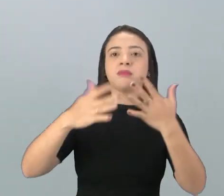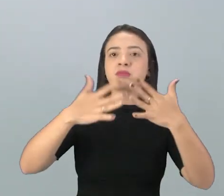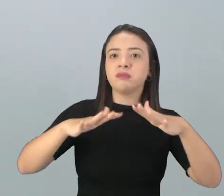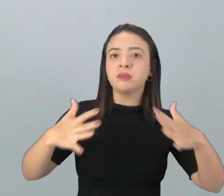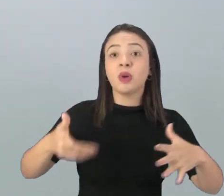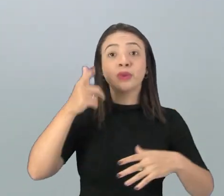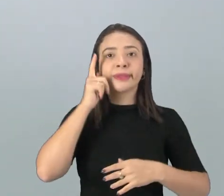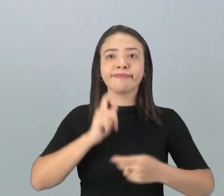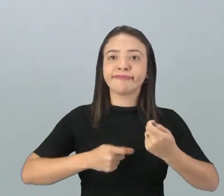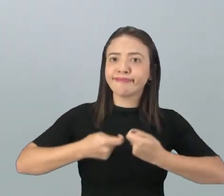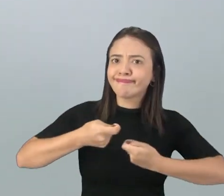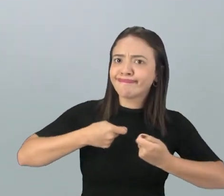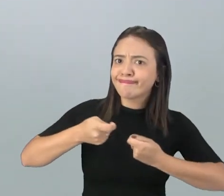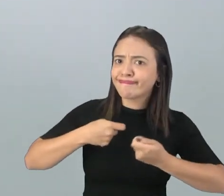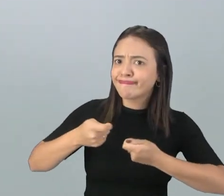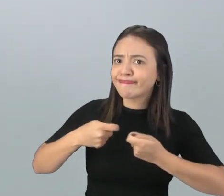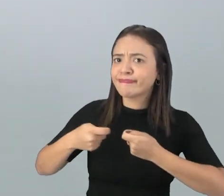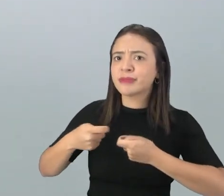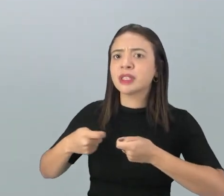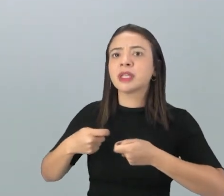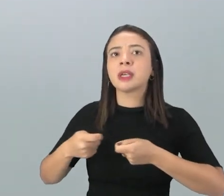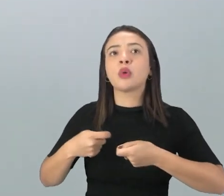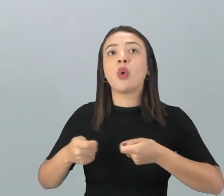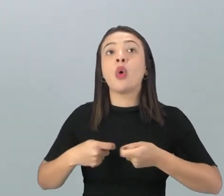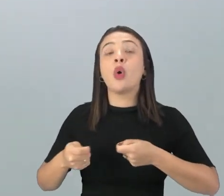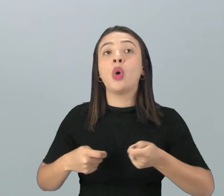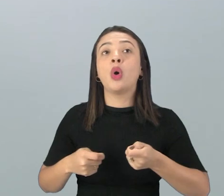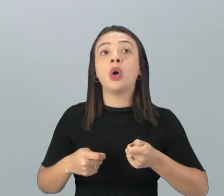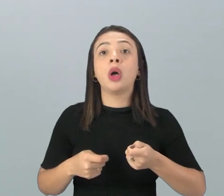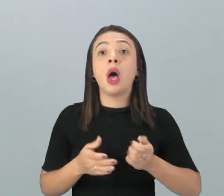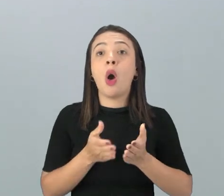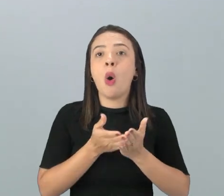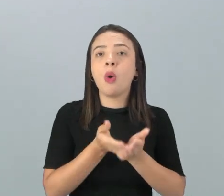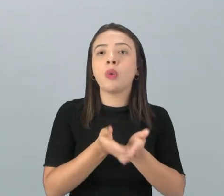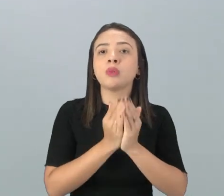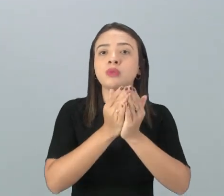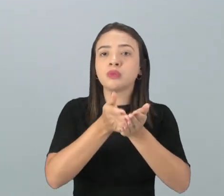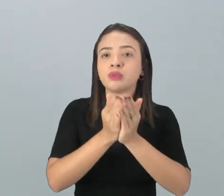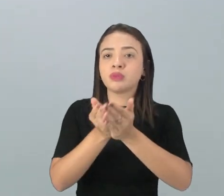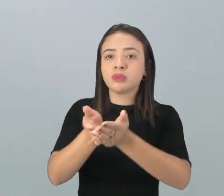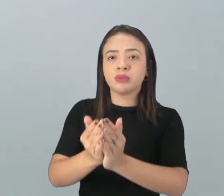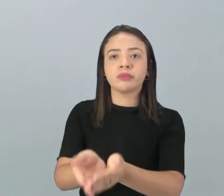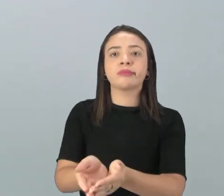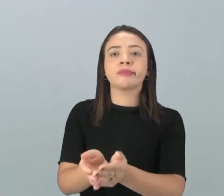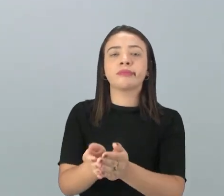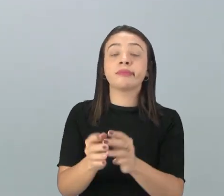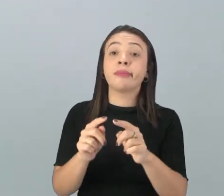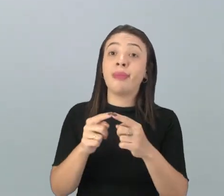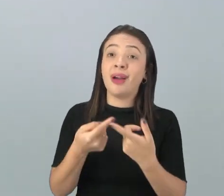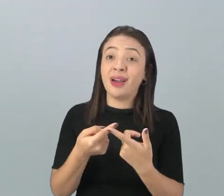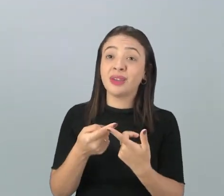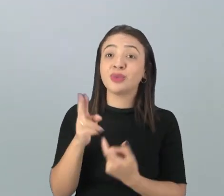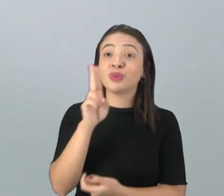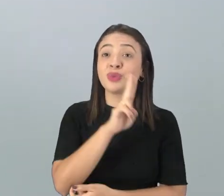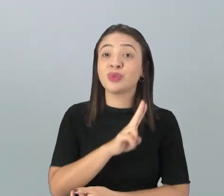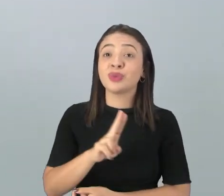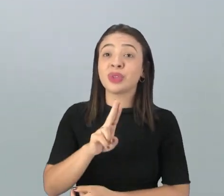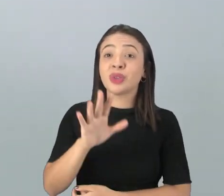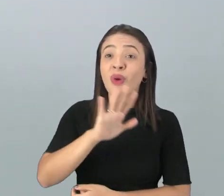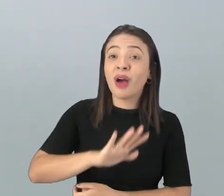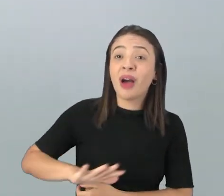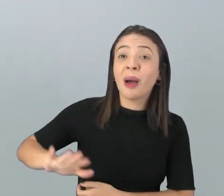tentar controlar ainda mais a circulação dos navios civis, mas infelizmente usando